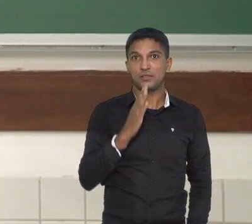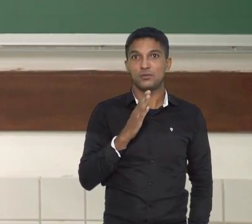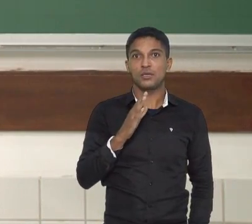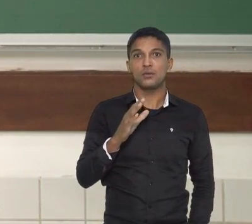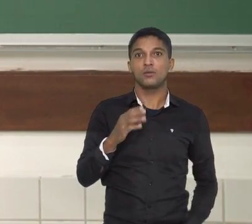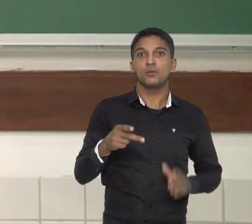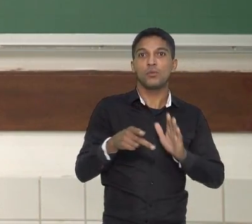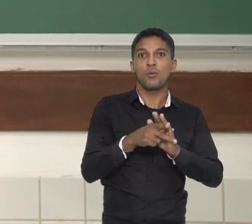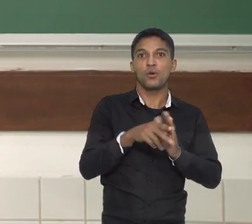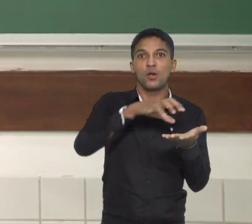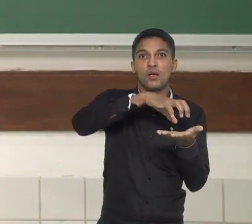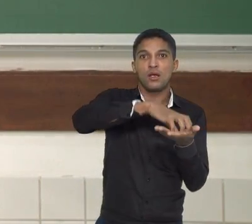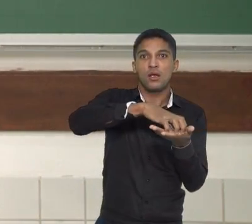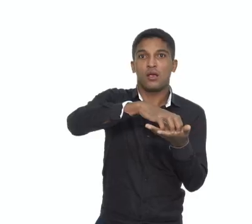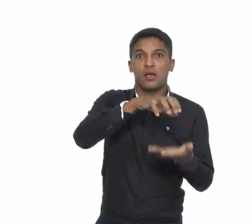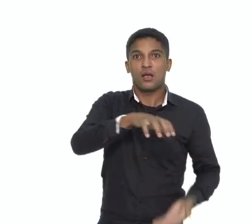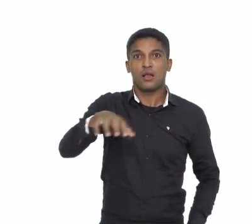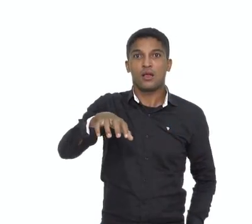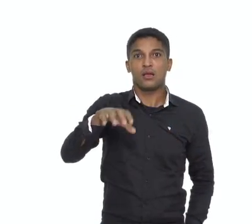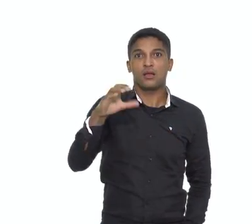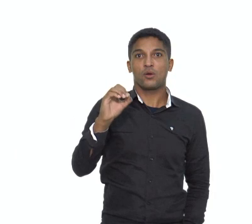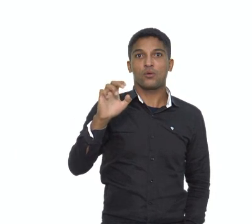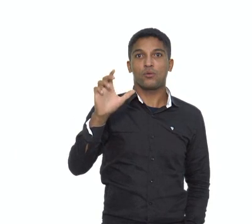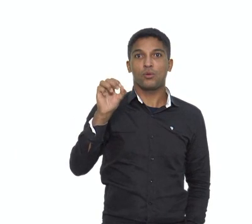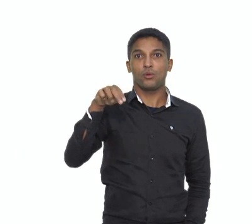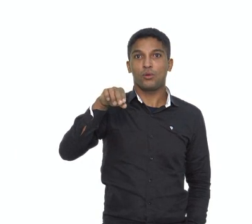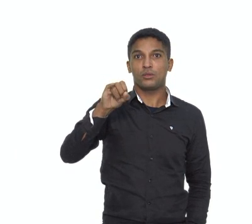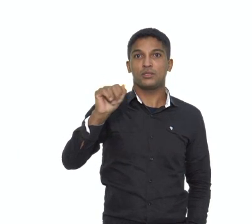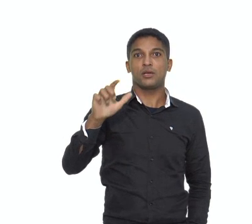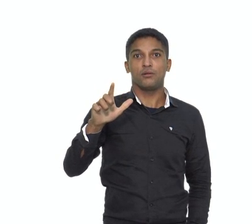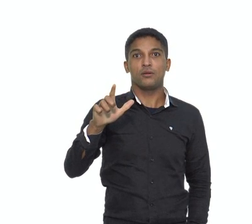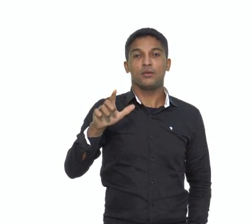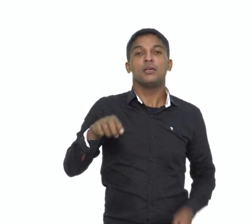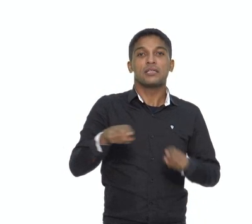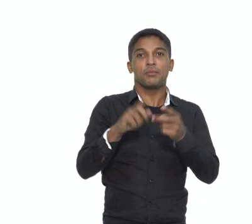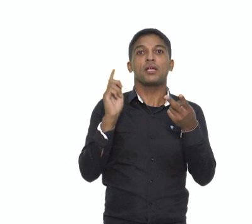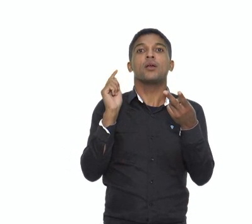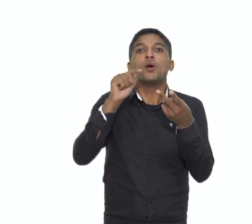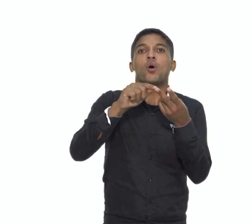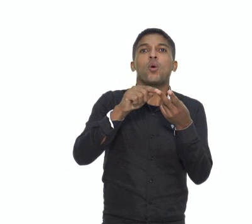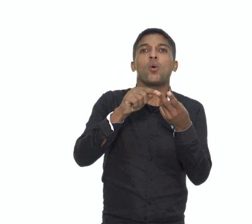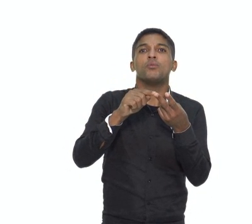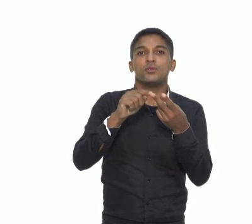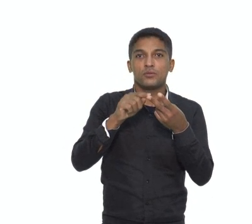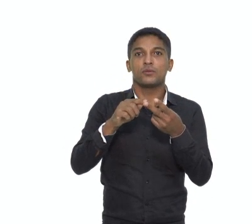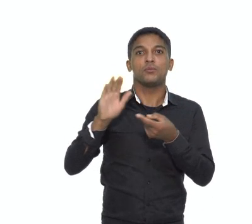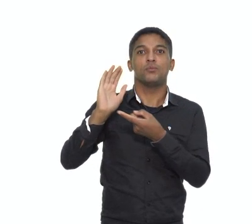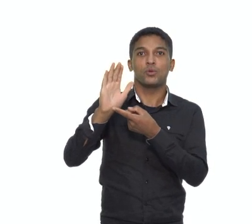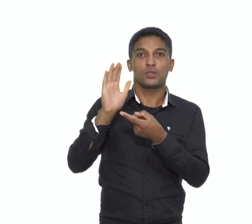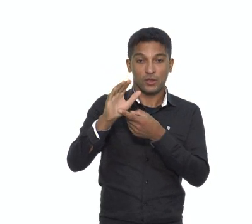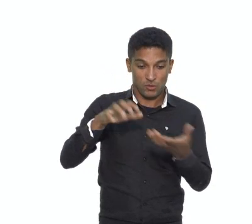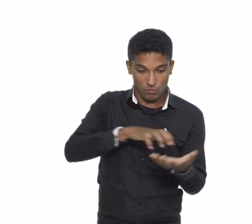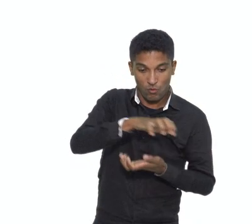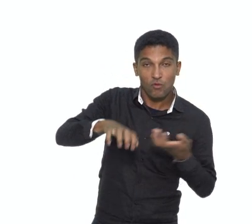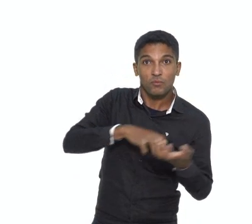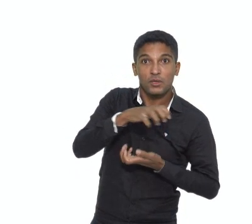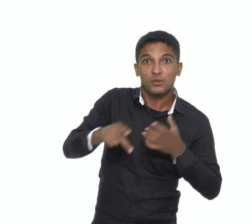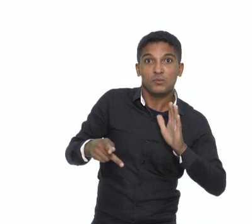outro objetivo, vamos ler aqui, identificar os motivos, ações e consequências do movimento Conjuração